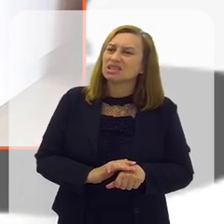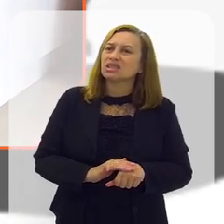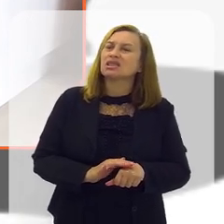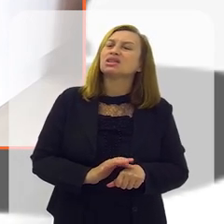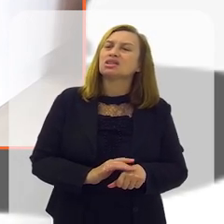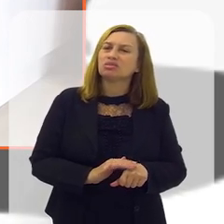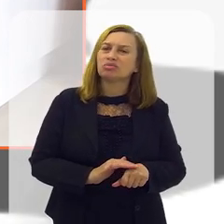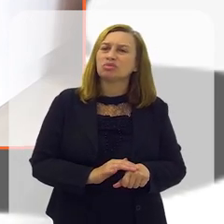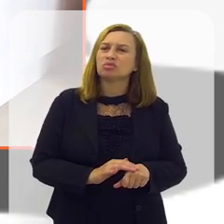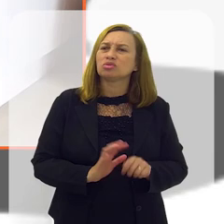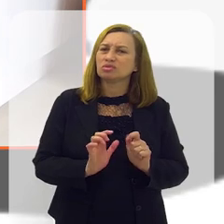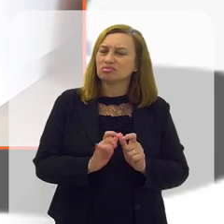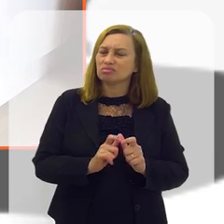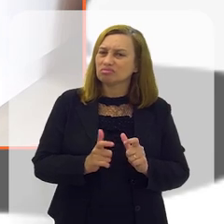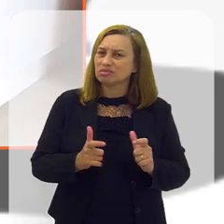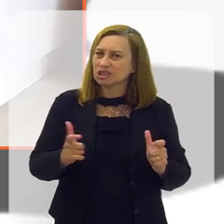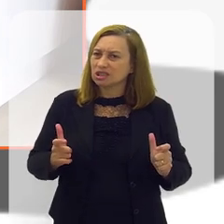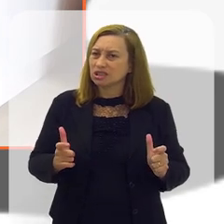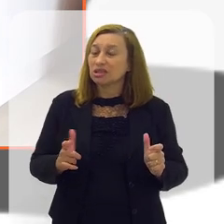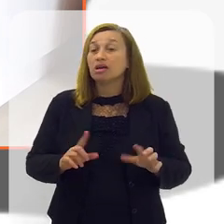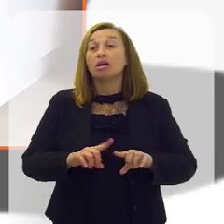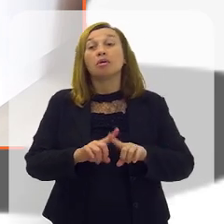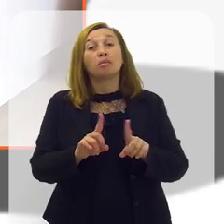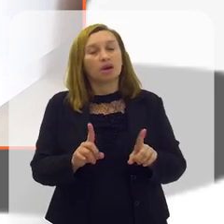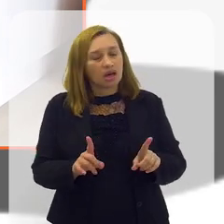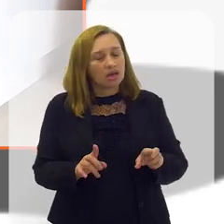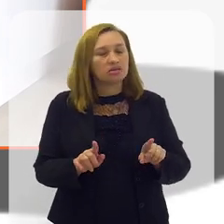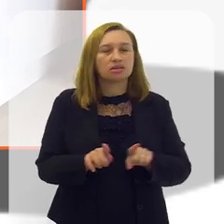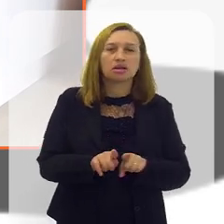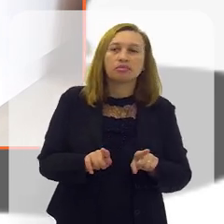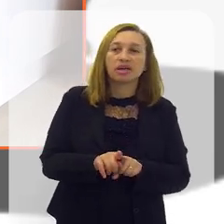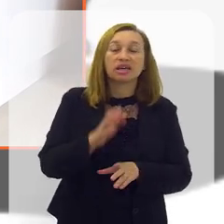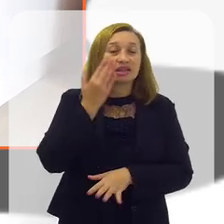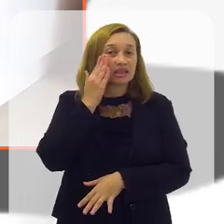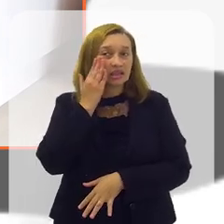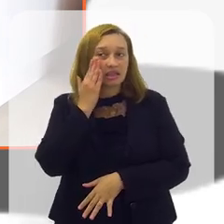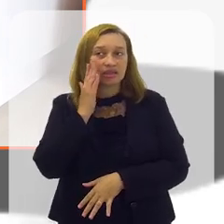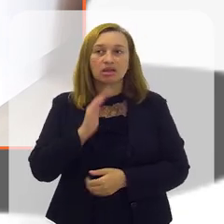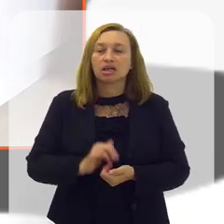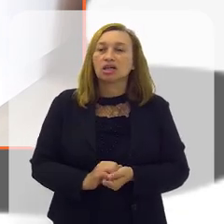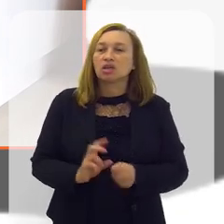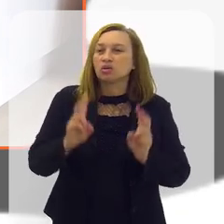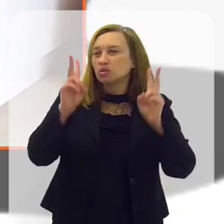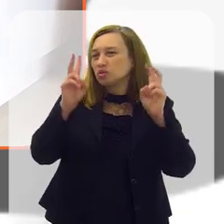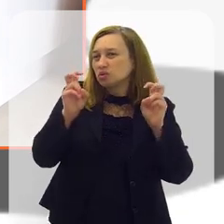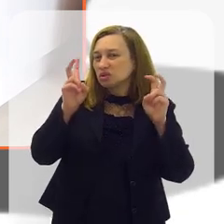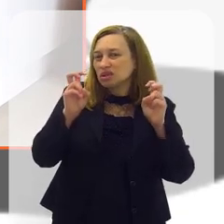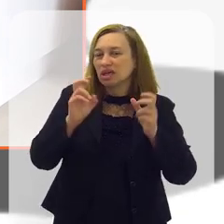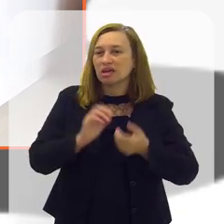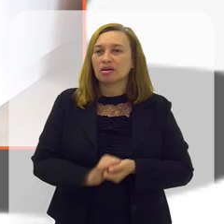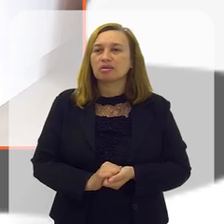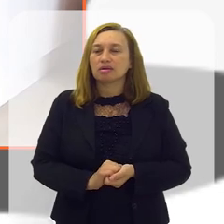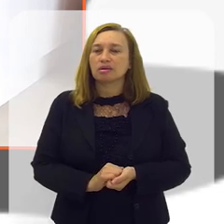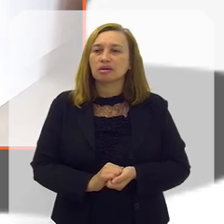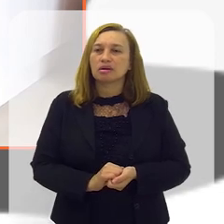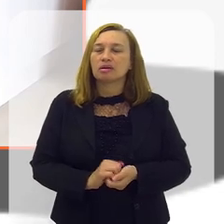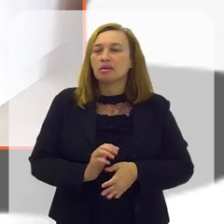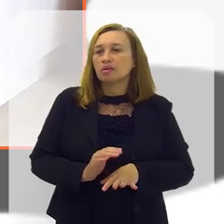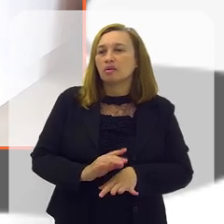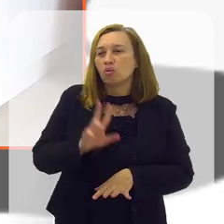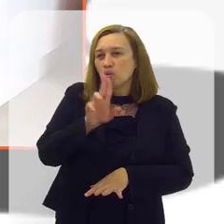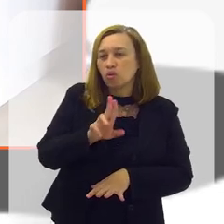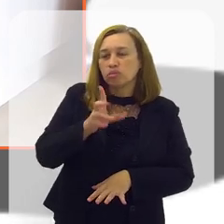doença muito estigmatizada socialmente. Mas a gente também entende que não é